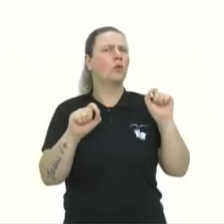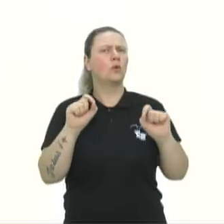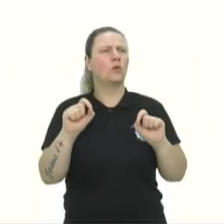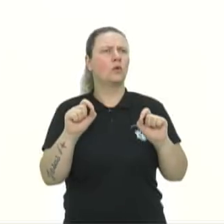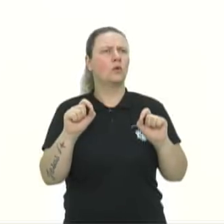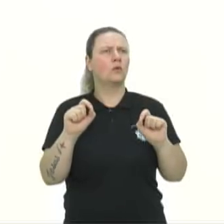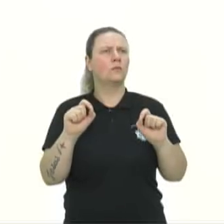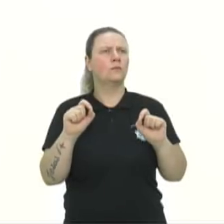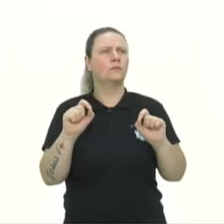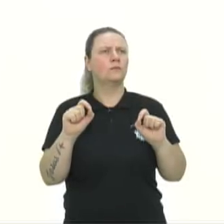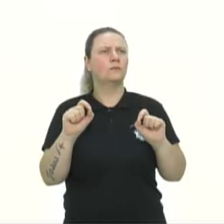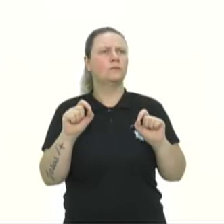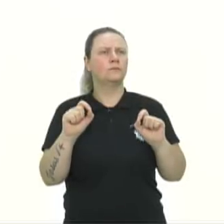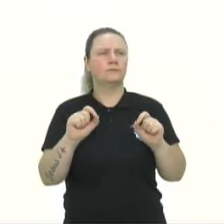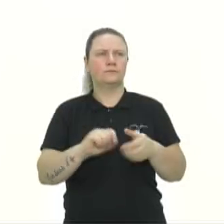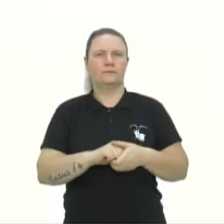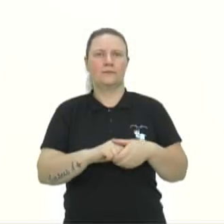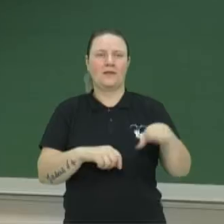Vejamos.